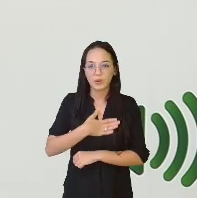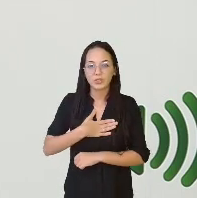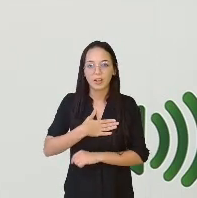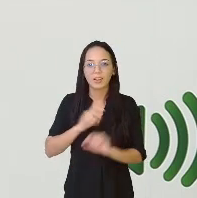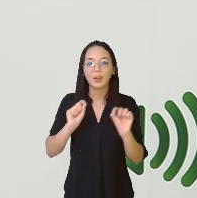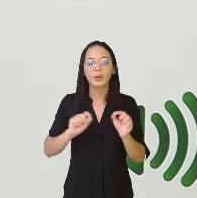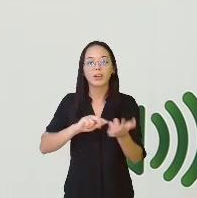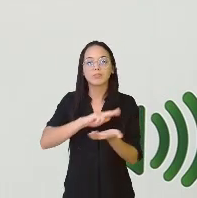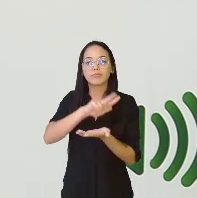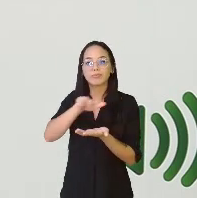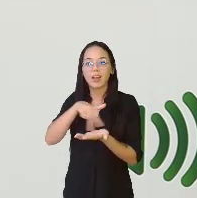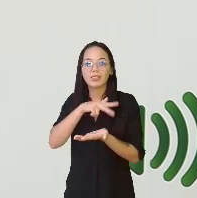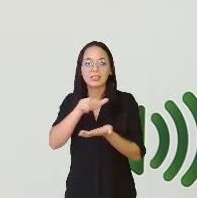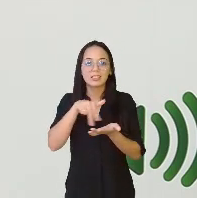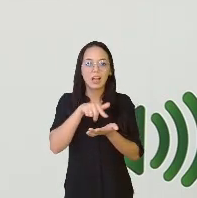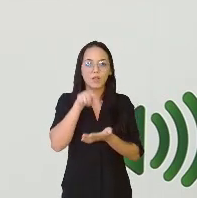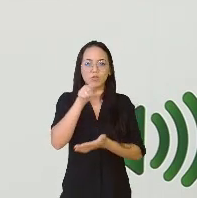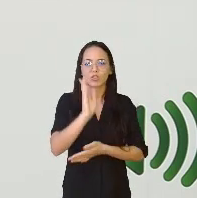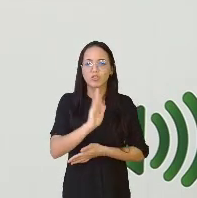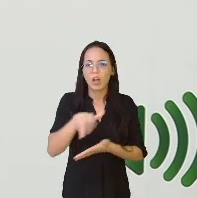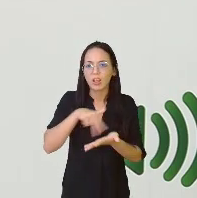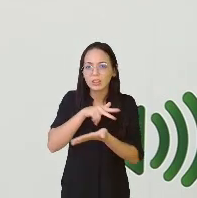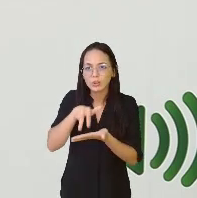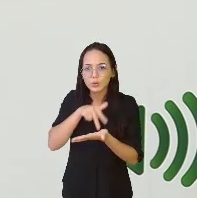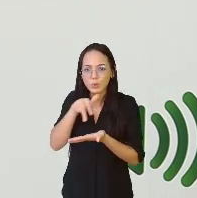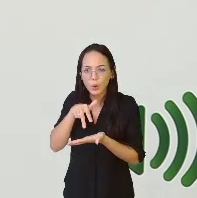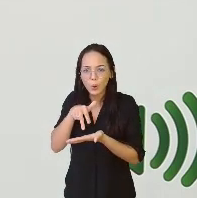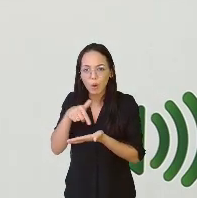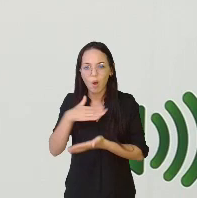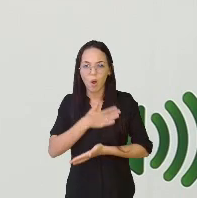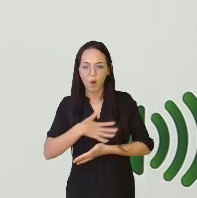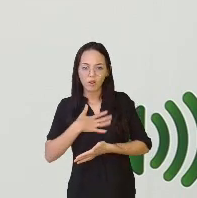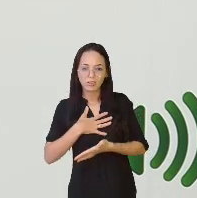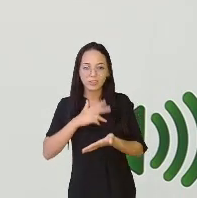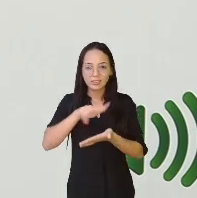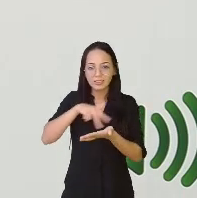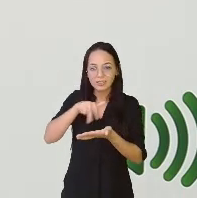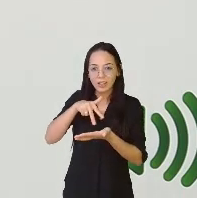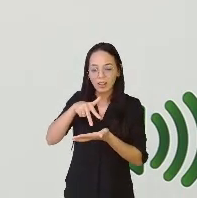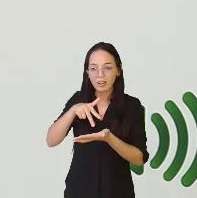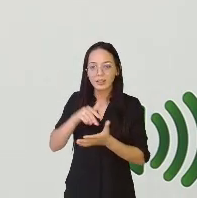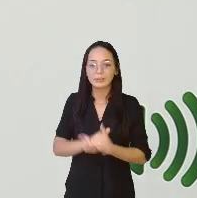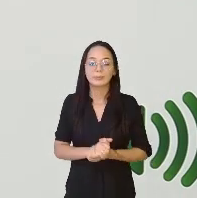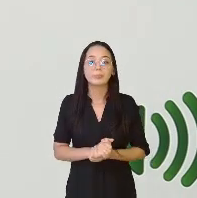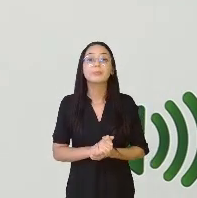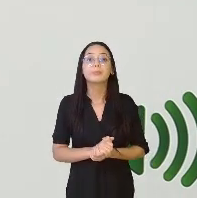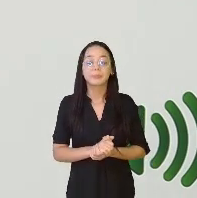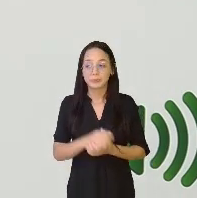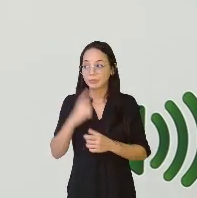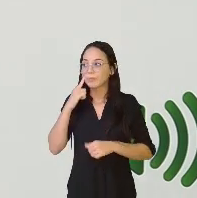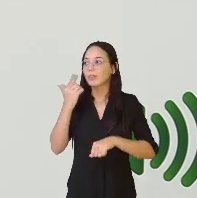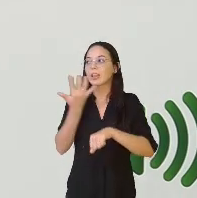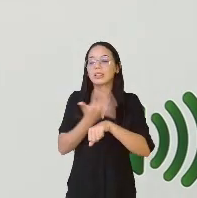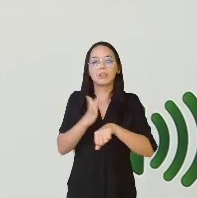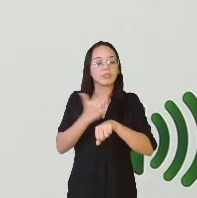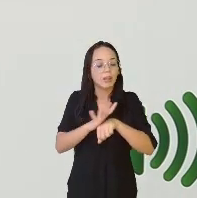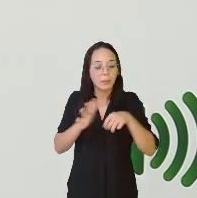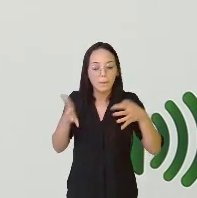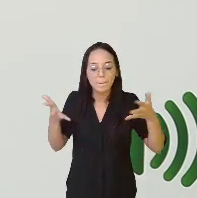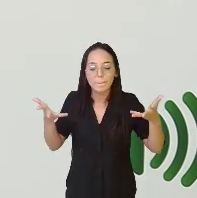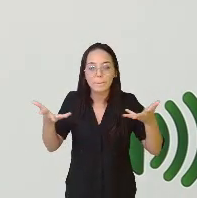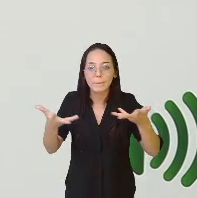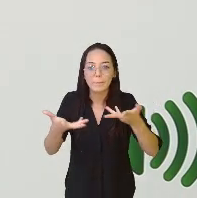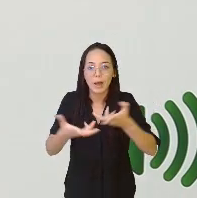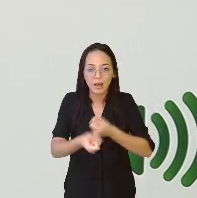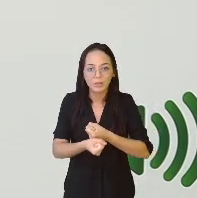é dançar. Você já dançou? Gosta? É uma atividade física maravilhosa